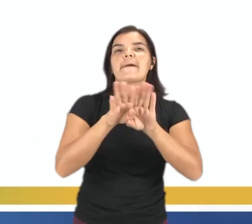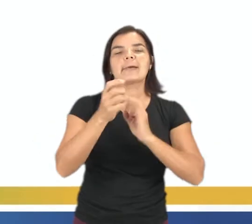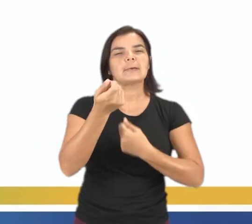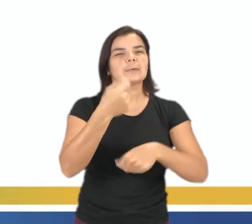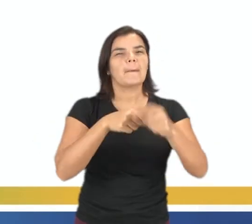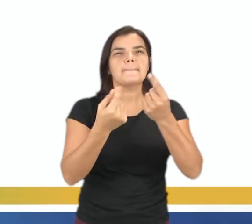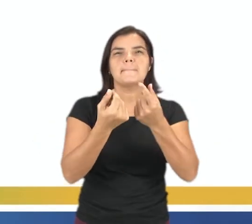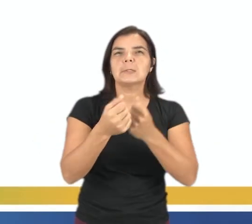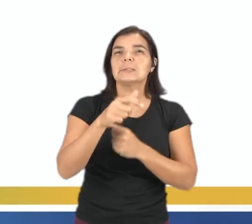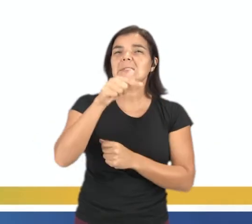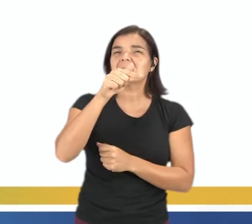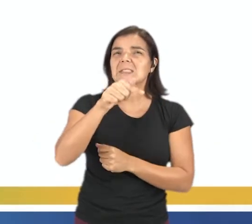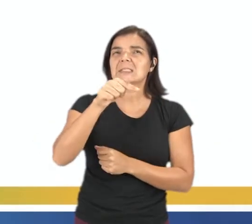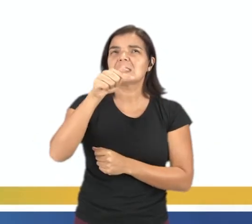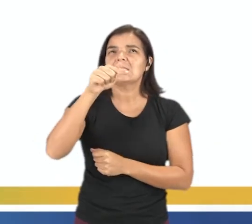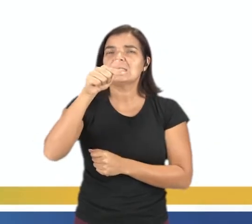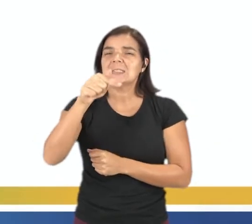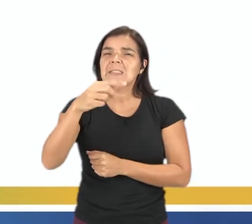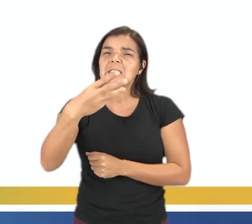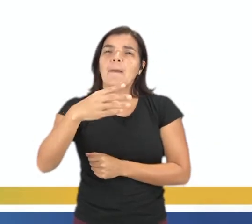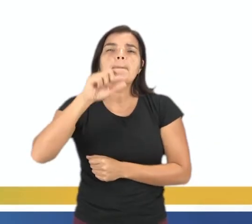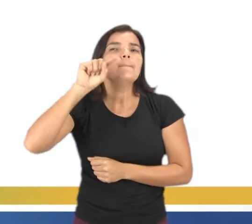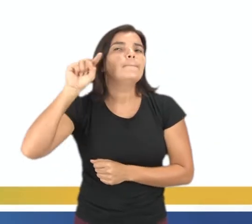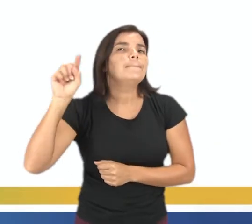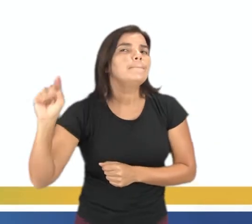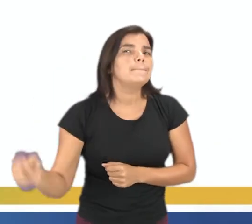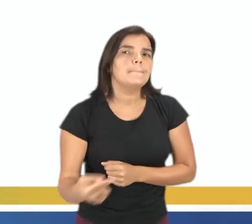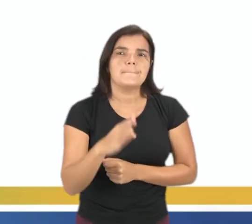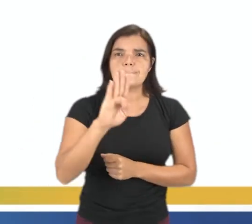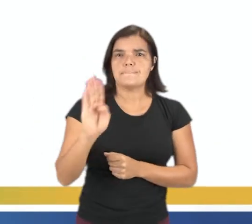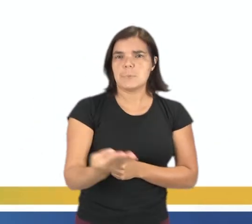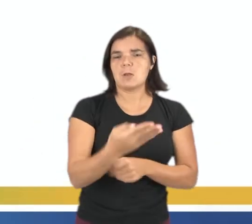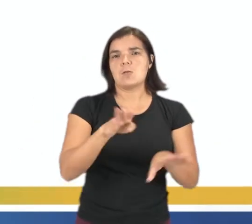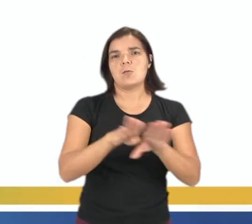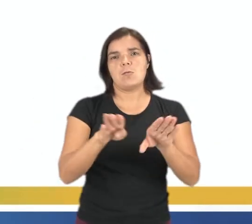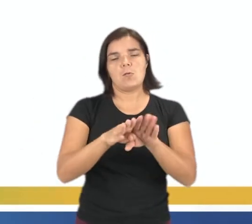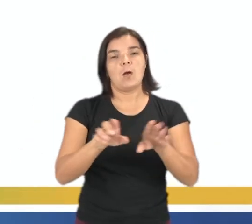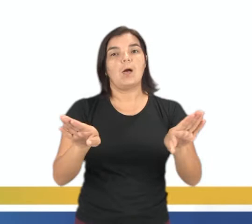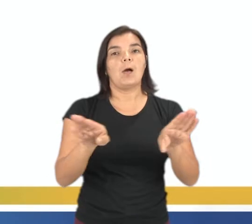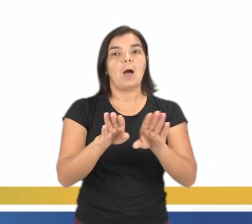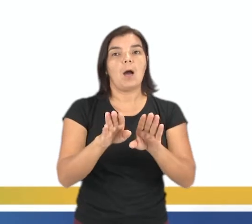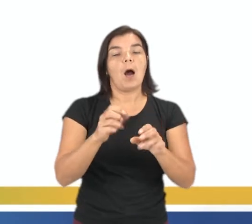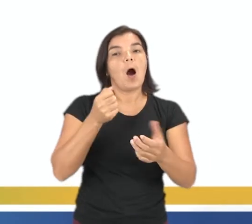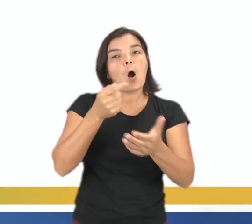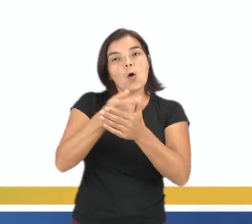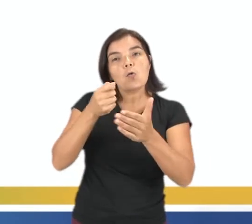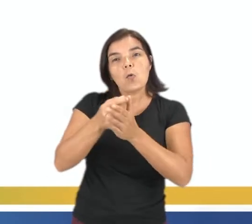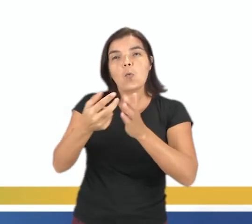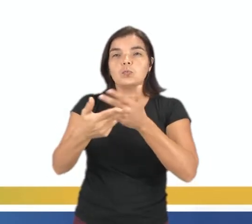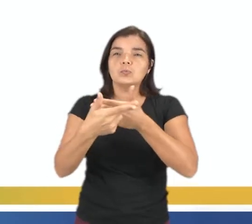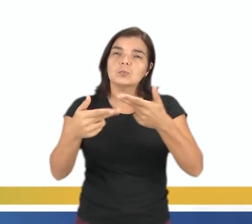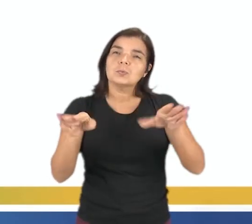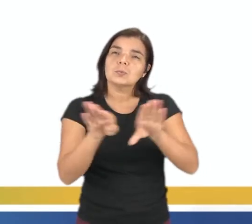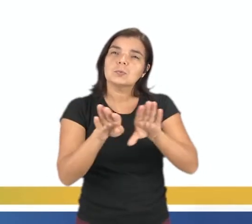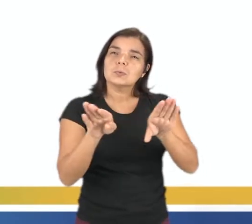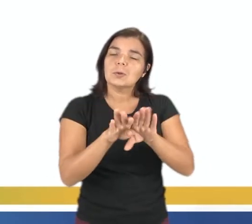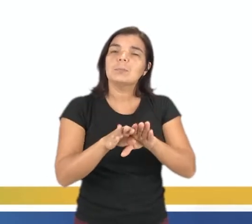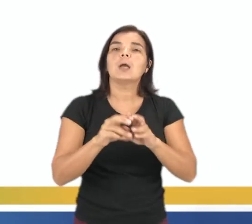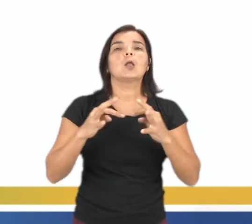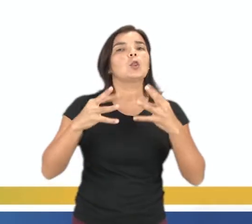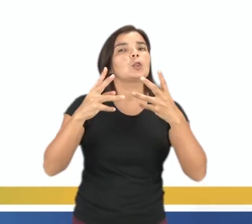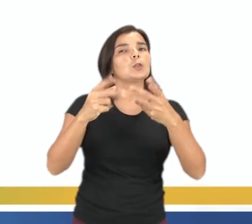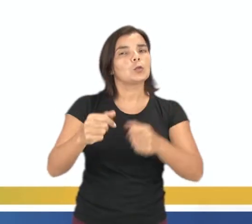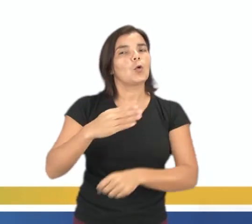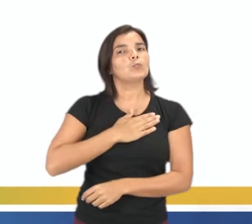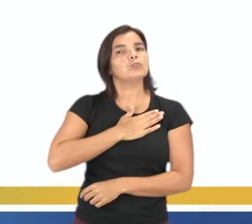de mais de 700 bilhões de dólares para poder manter tanto a compra de equipamentos como para manter todo o